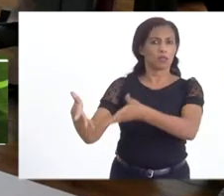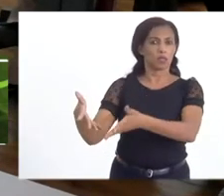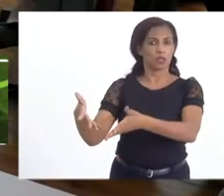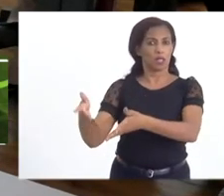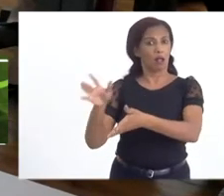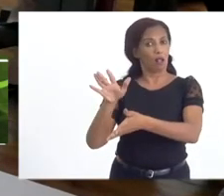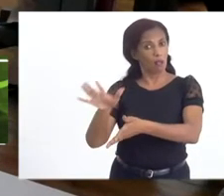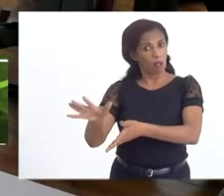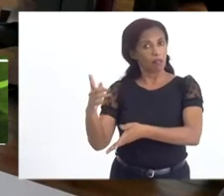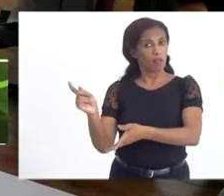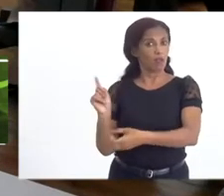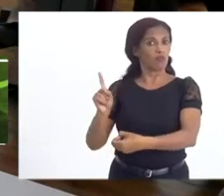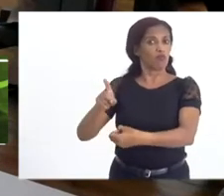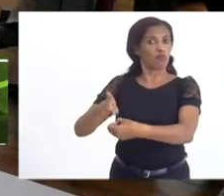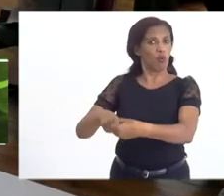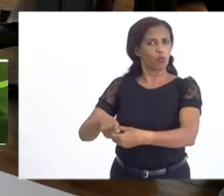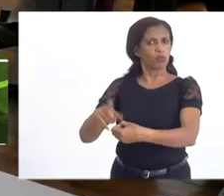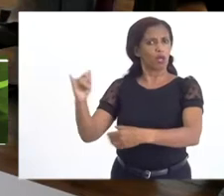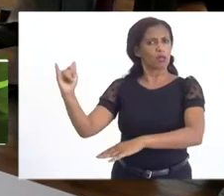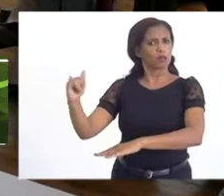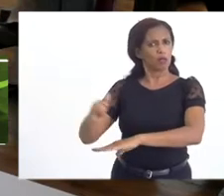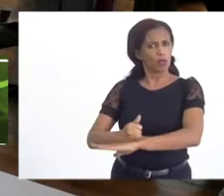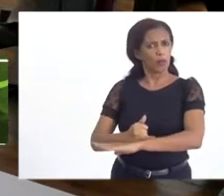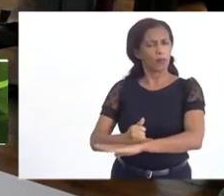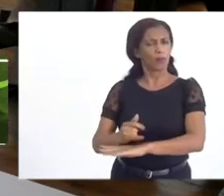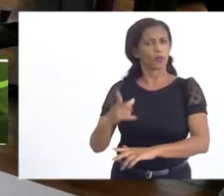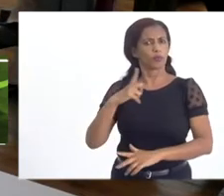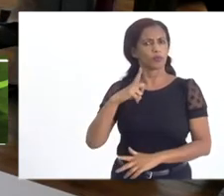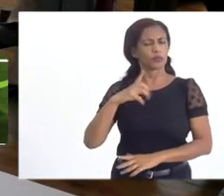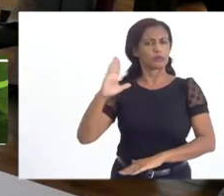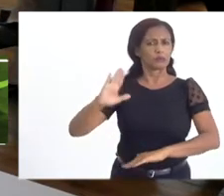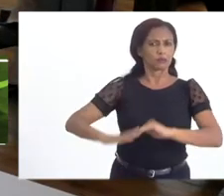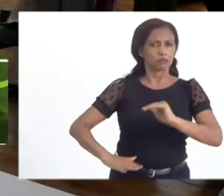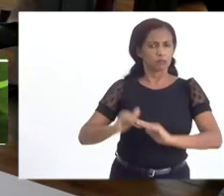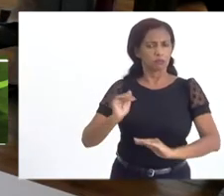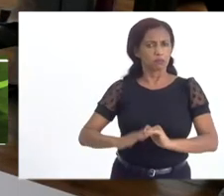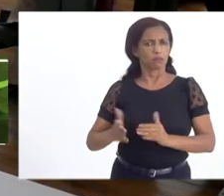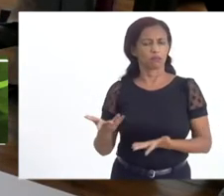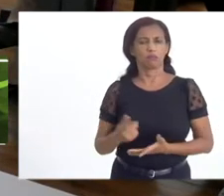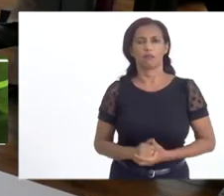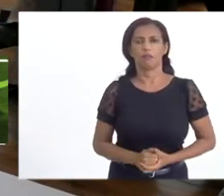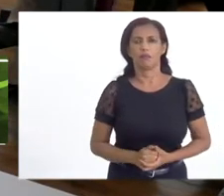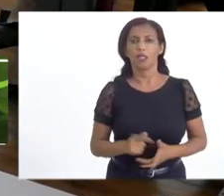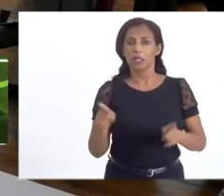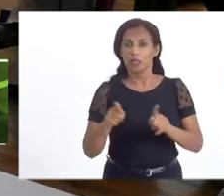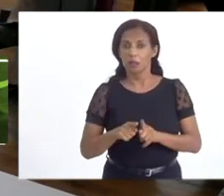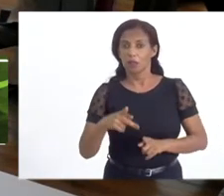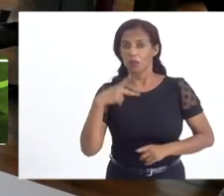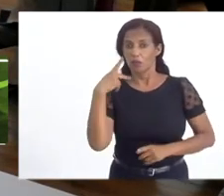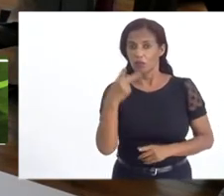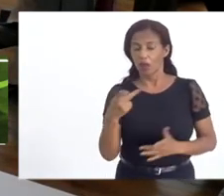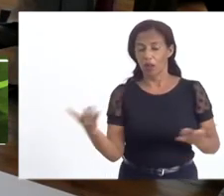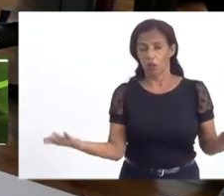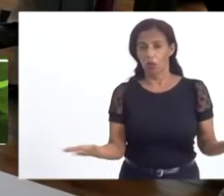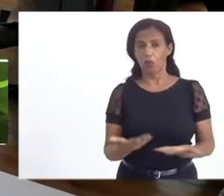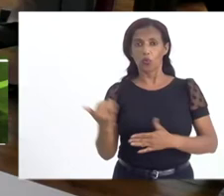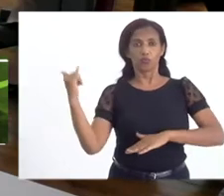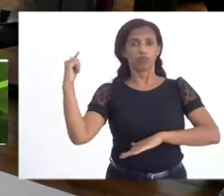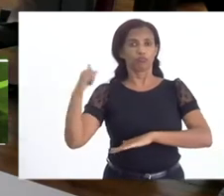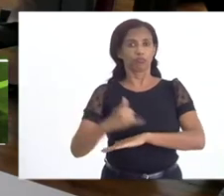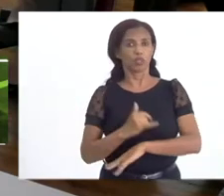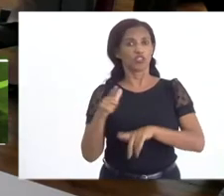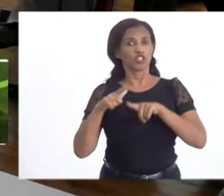que voltar a ser um aeroporto que tem essa capacidade. Inclusive, vou lhes dizer, hoje a aviação é de